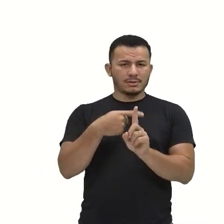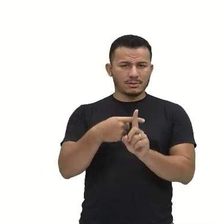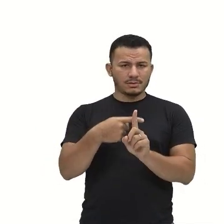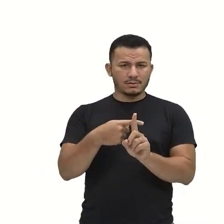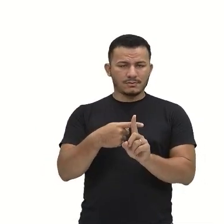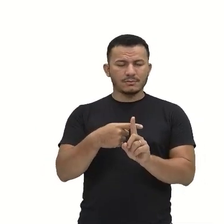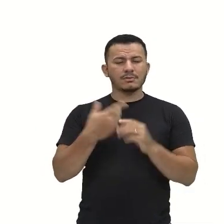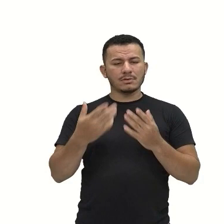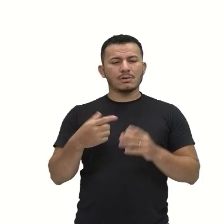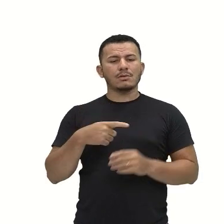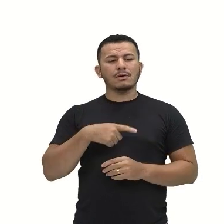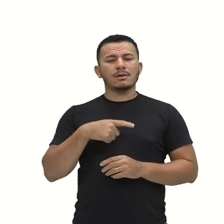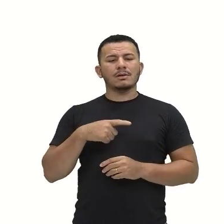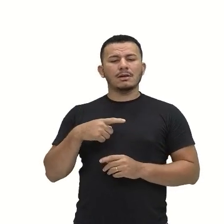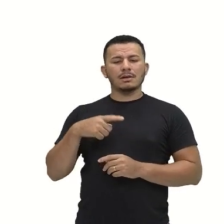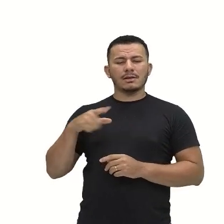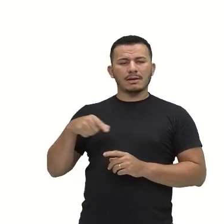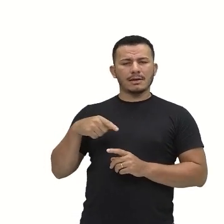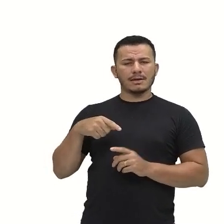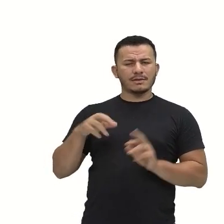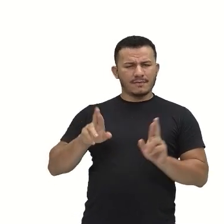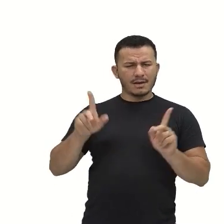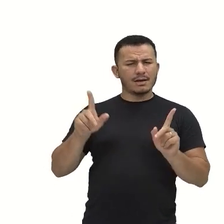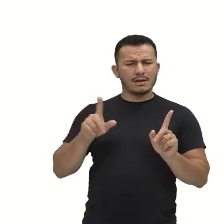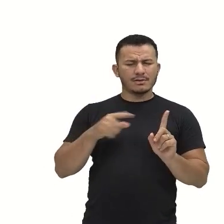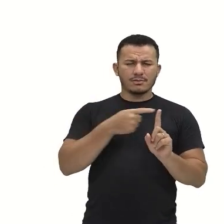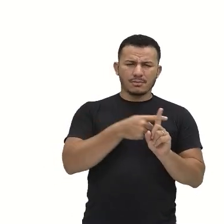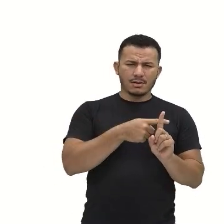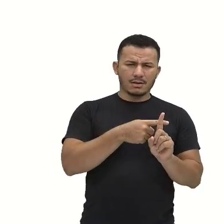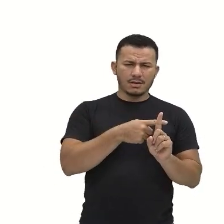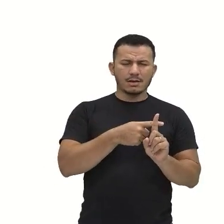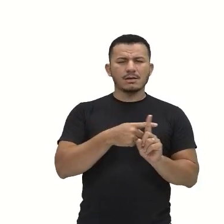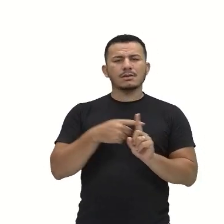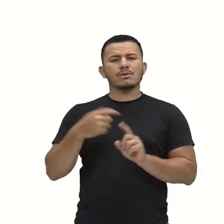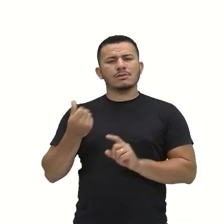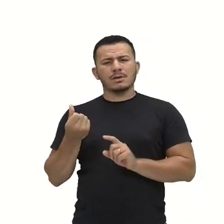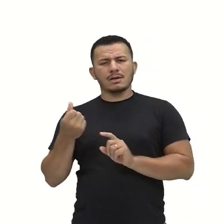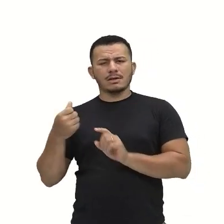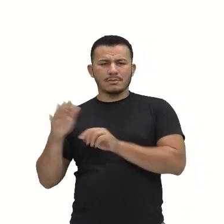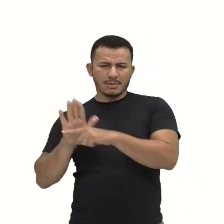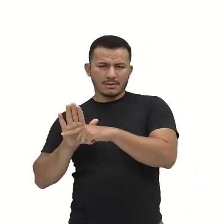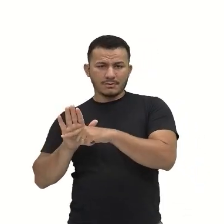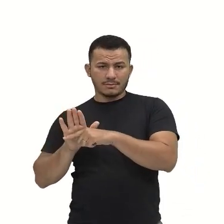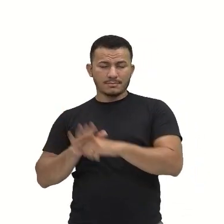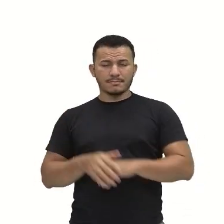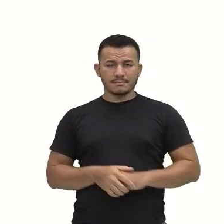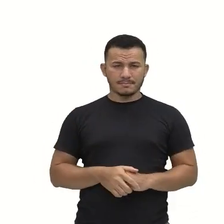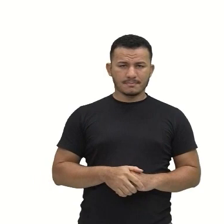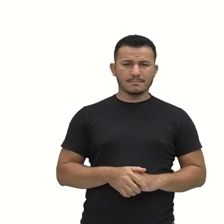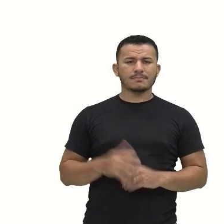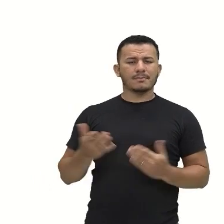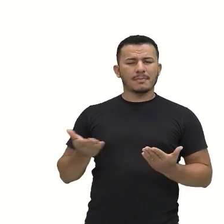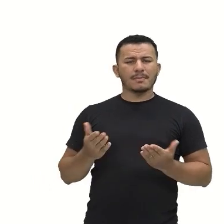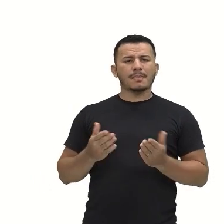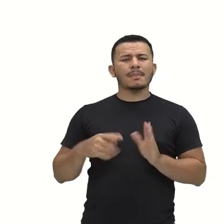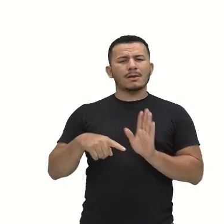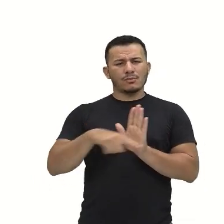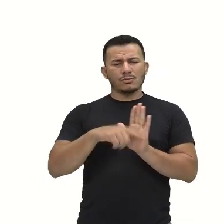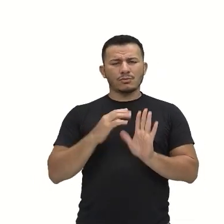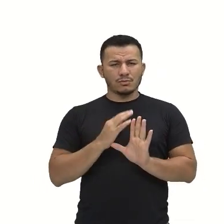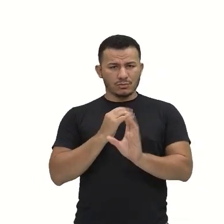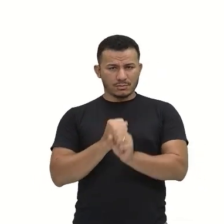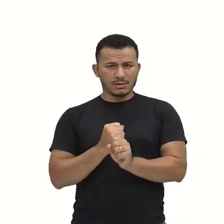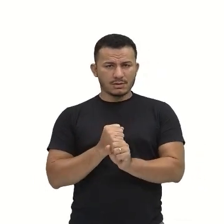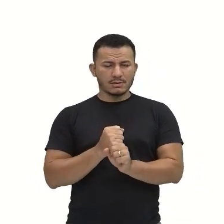positivo. Portanto, aqui, ó, os sinais são diferentes. O sinal do 8 é positivo e o 6 é negativo. Então, vamos subtrair, né? Porque